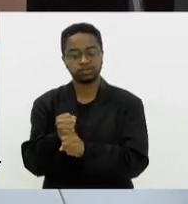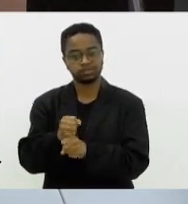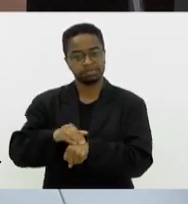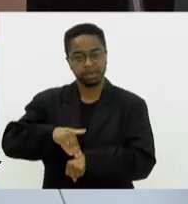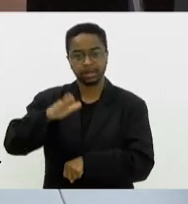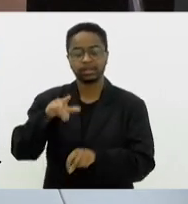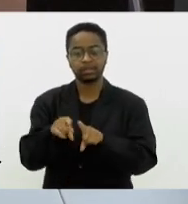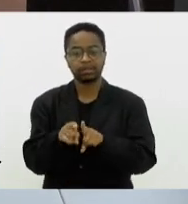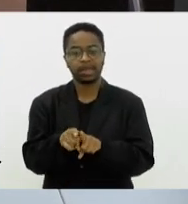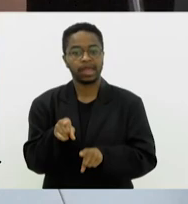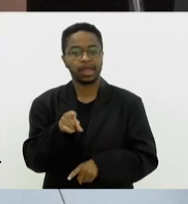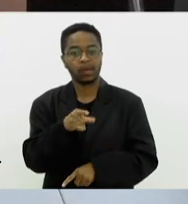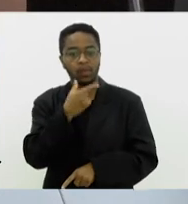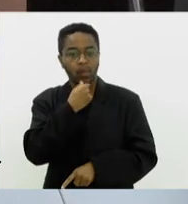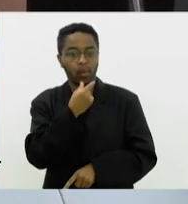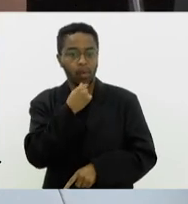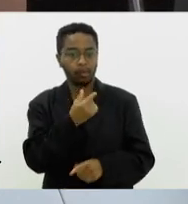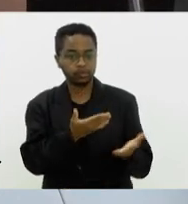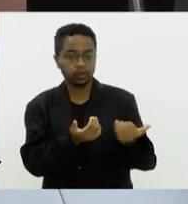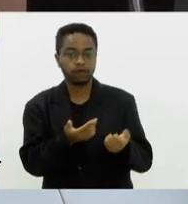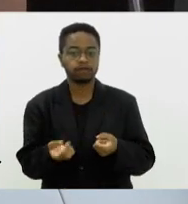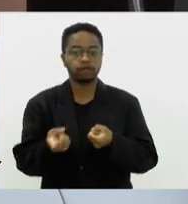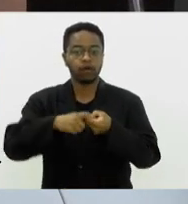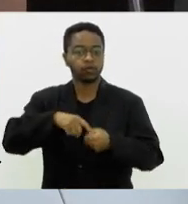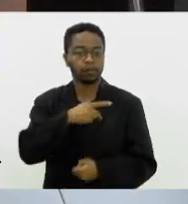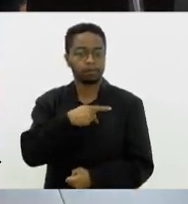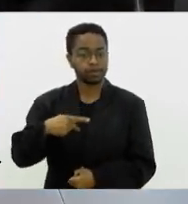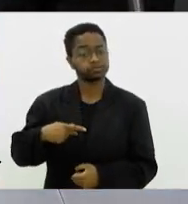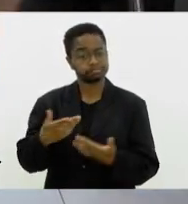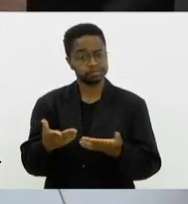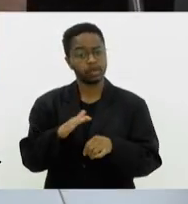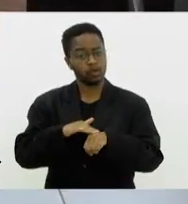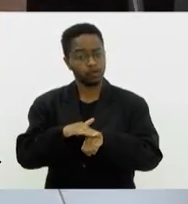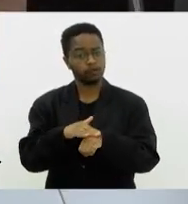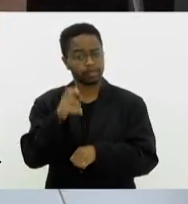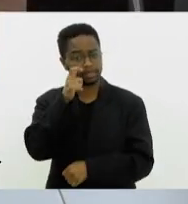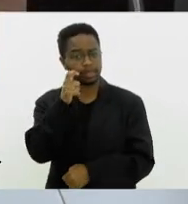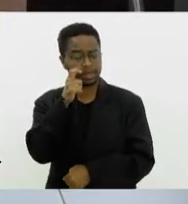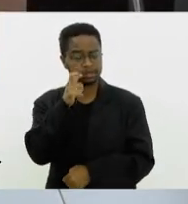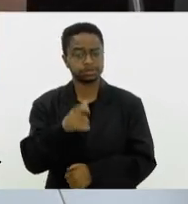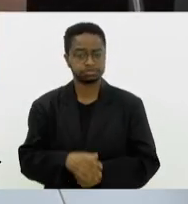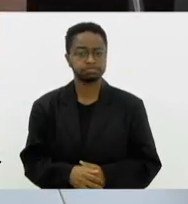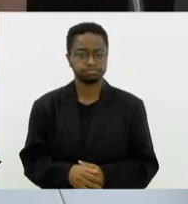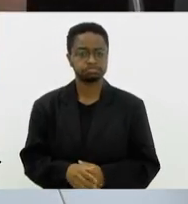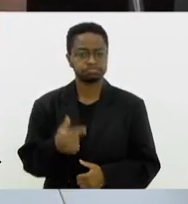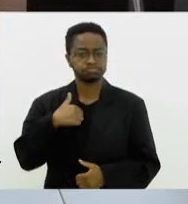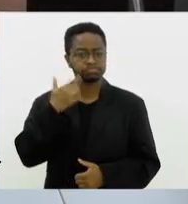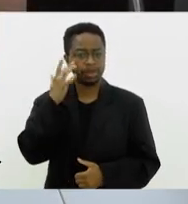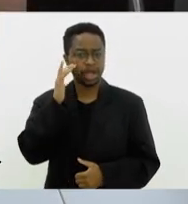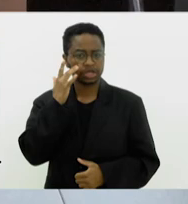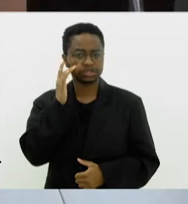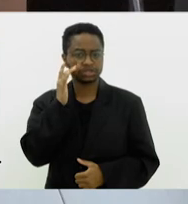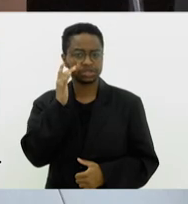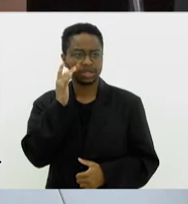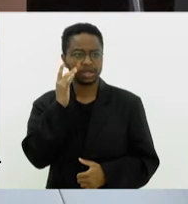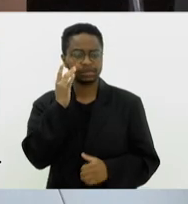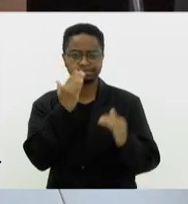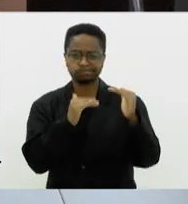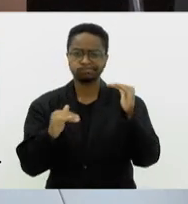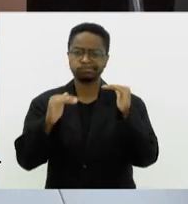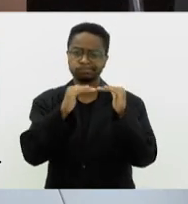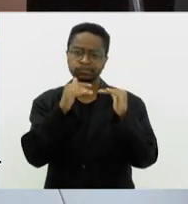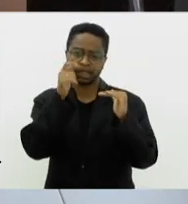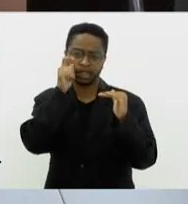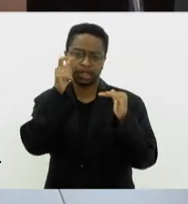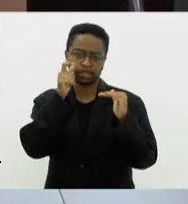voltar, né, a ser um pastor. Conversa interessantíssima. Achei que ficou num, no nível muito